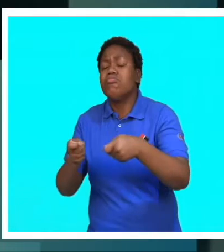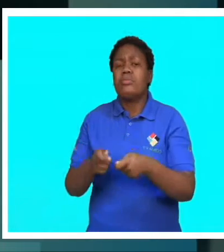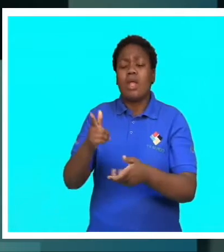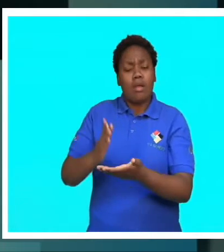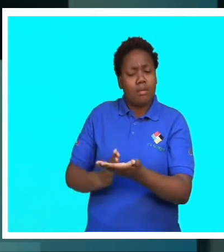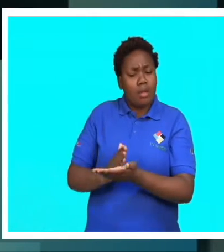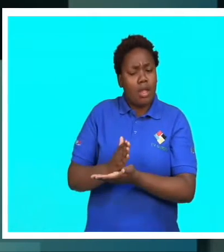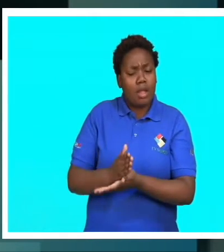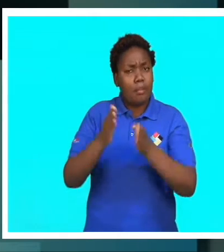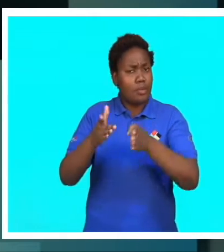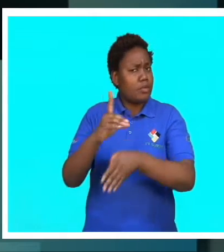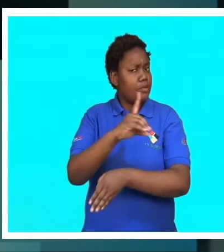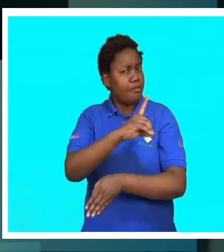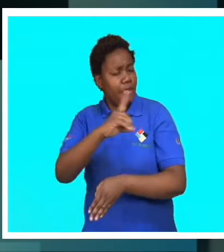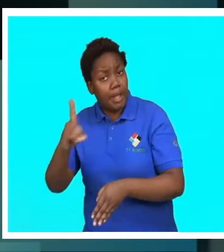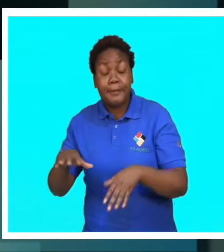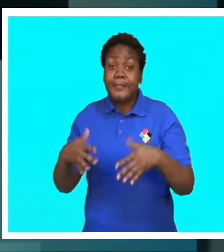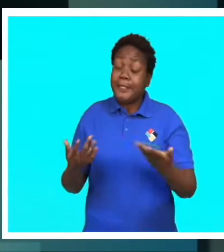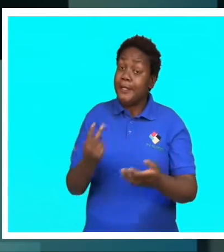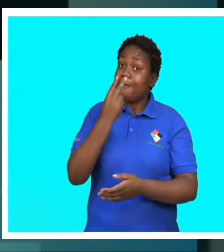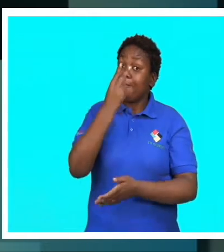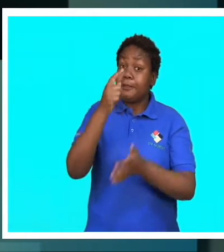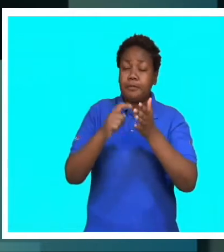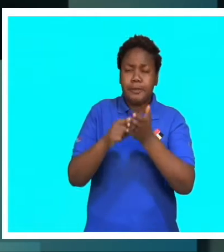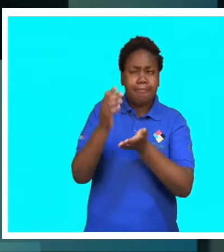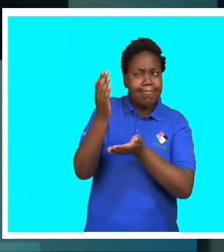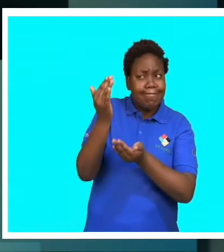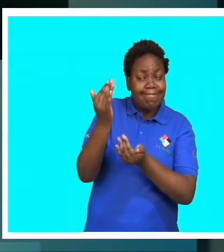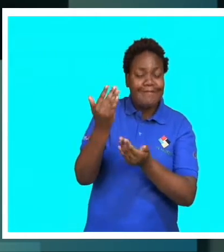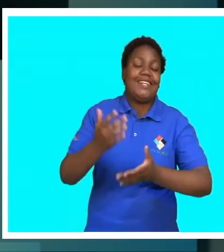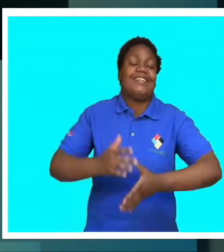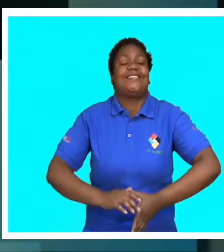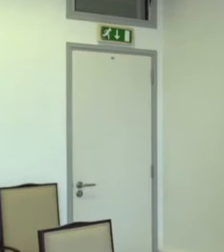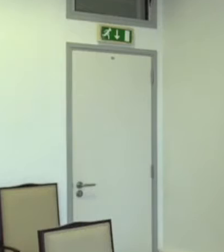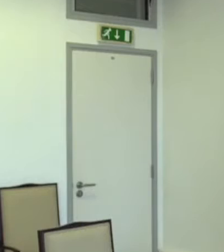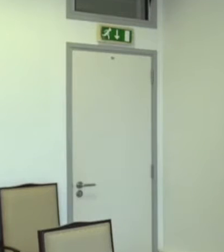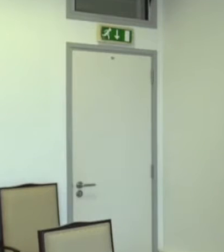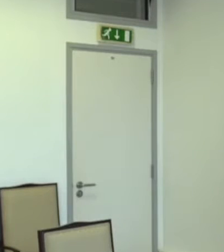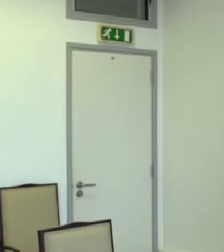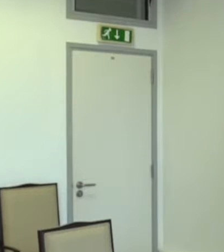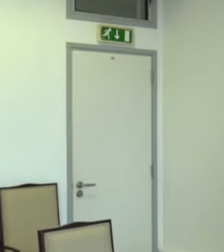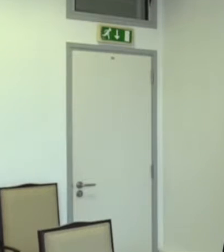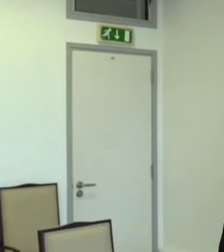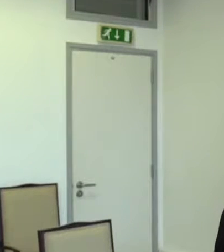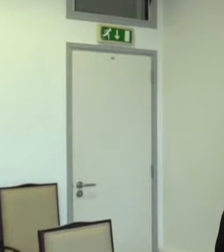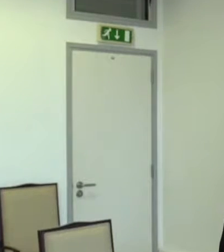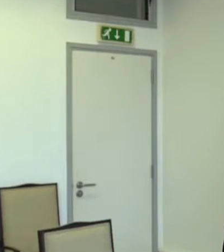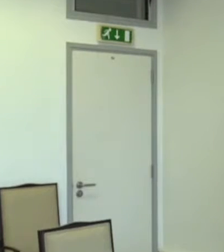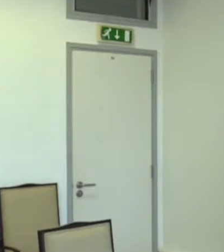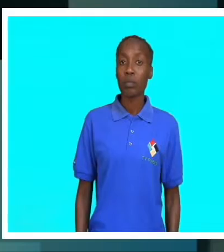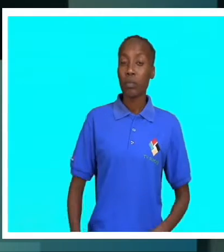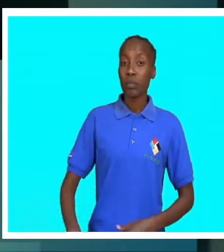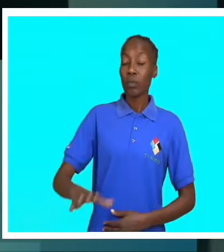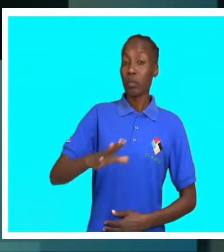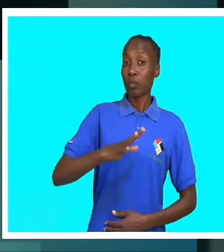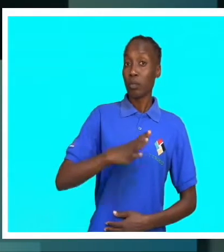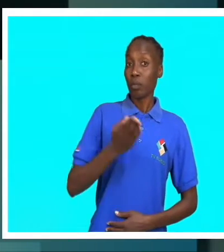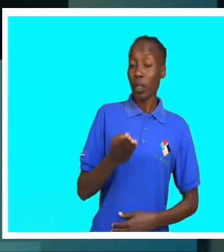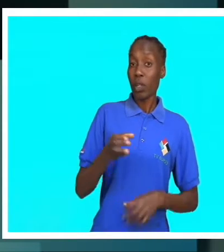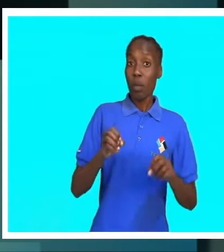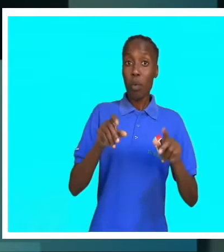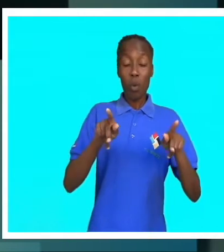Moçambicanas dos Deficientes, FAMOD, espera ver cumpridos os direitos das pessoas com deficiência. Ter essa